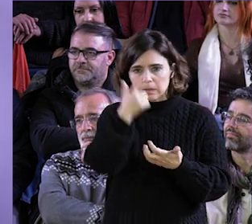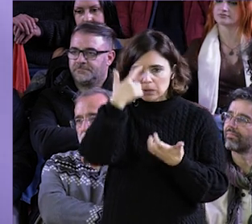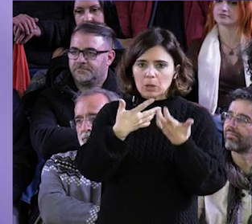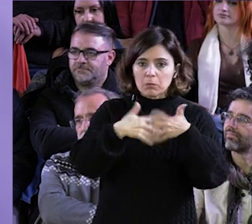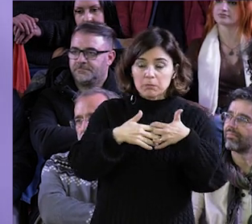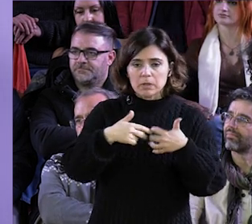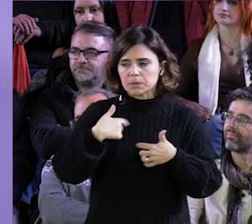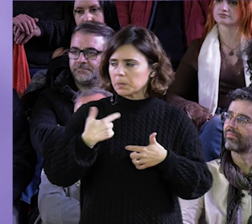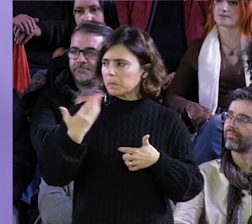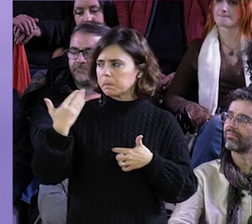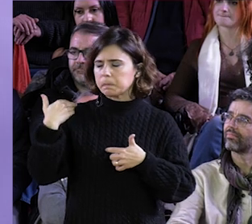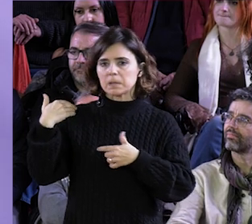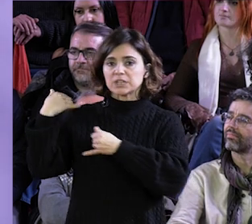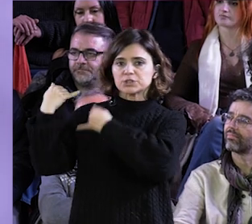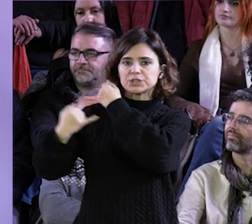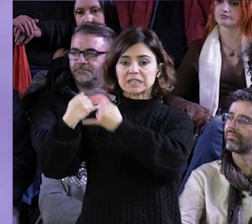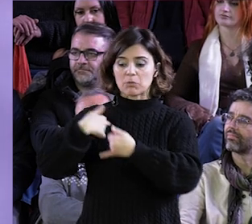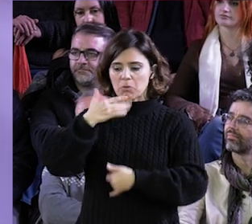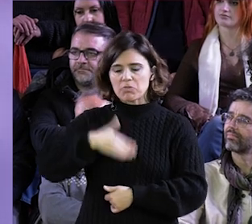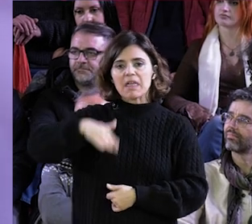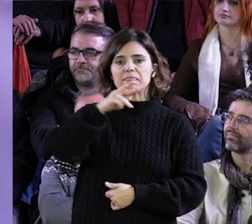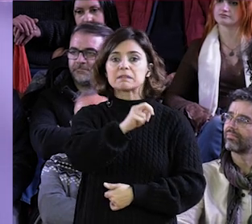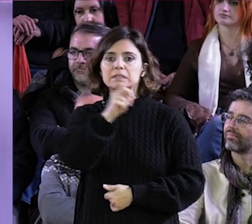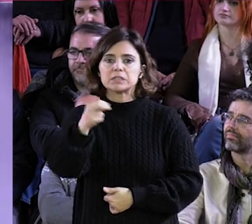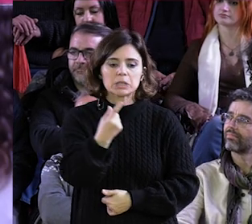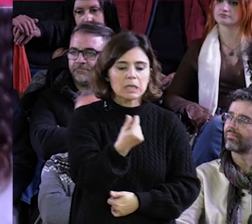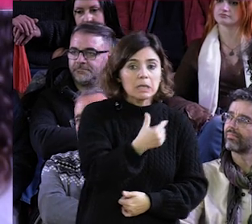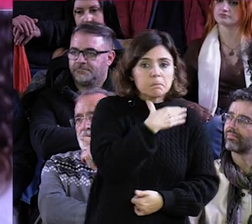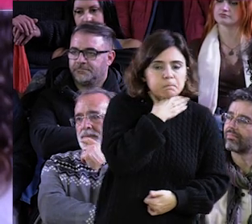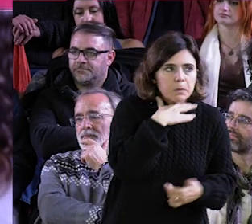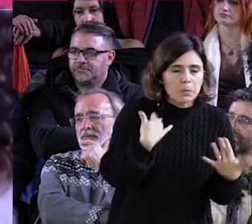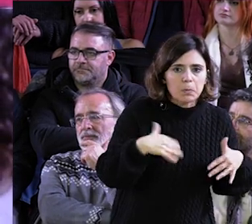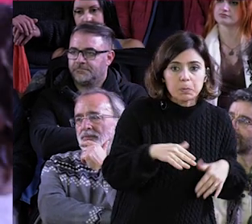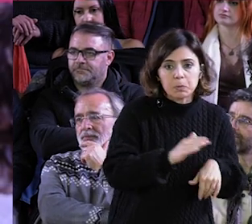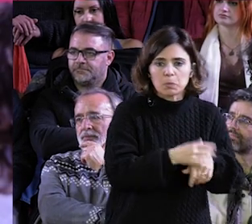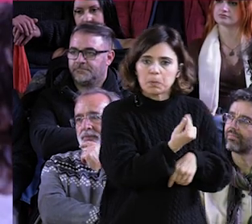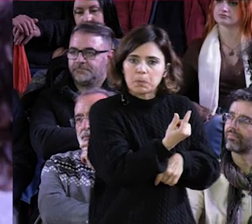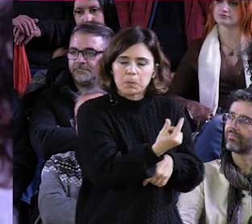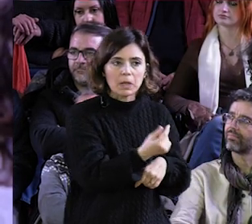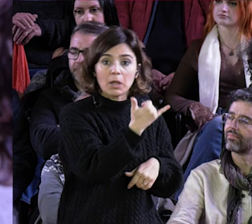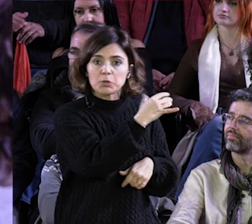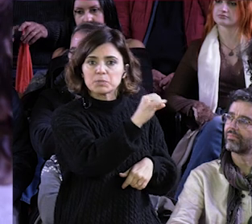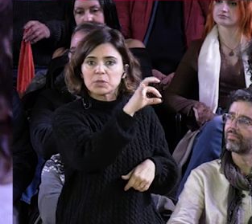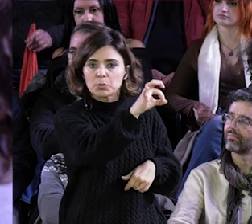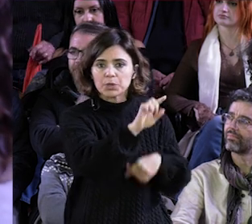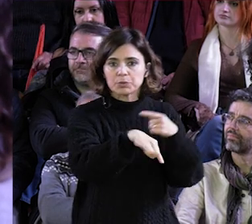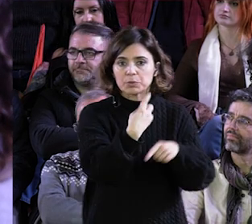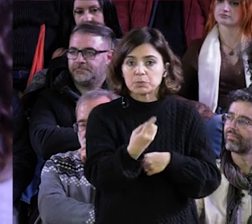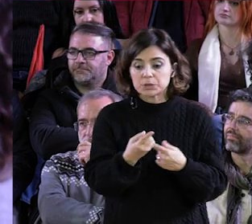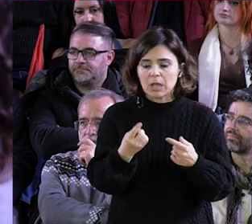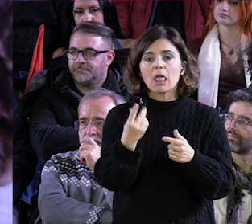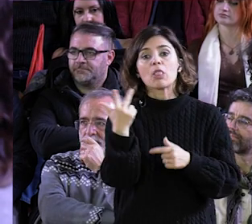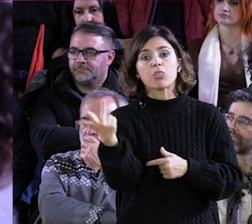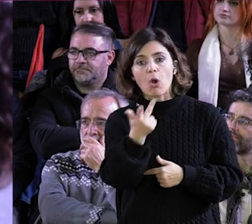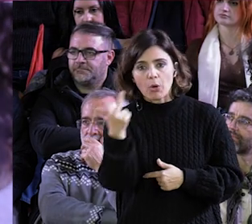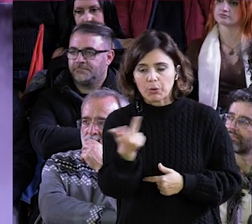daquela geração, tenho 33 anos, das crises do capitalismo. Apanhámos a crise financeira de 2008, a crise da austeridade da